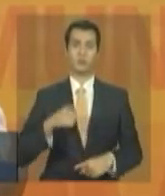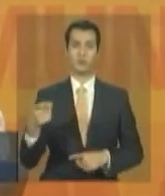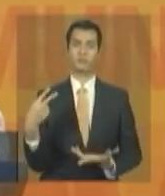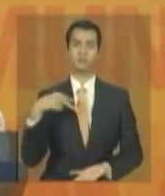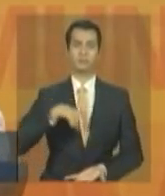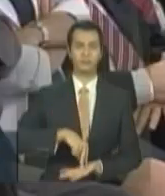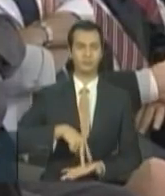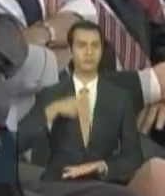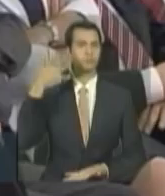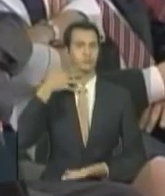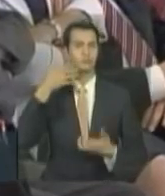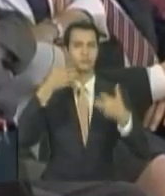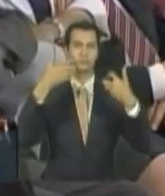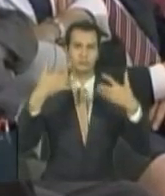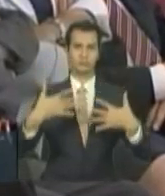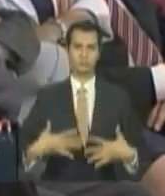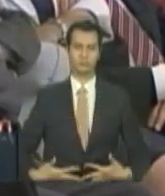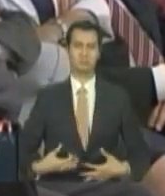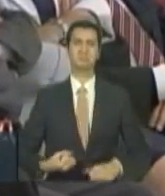apresentou essa comovente